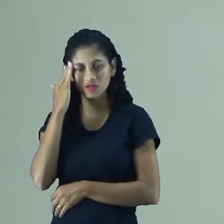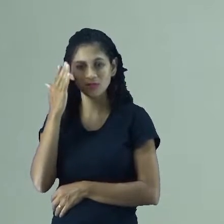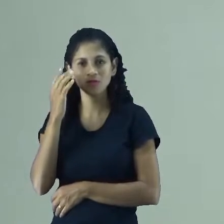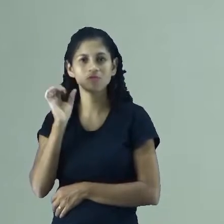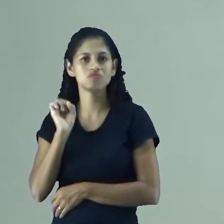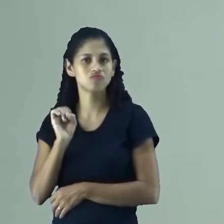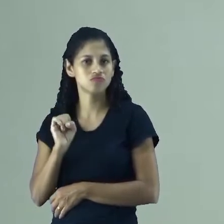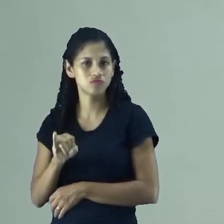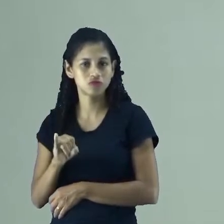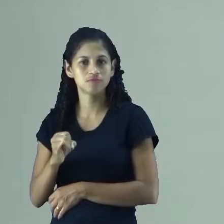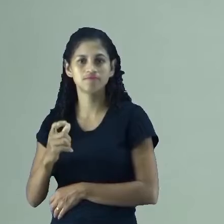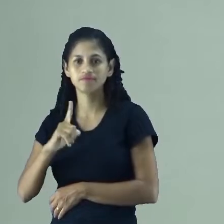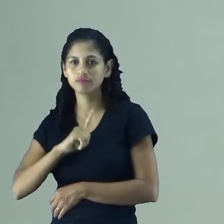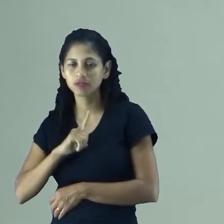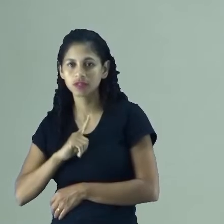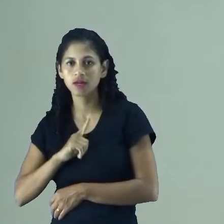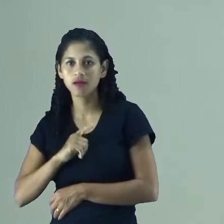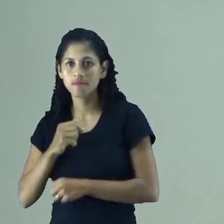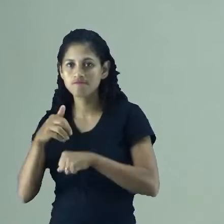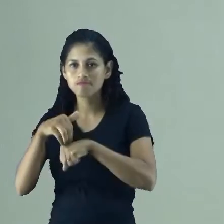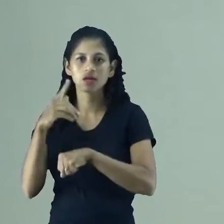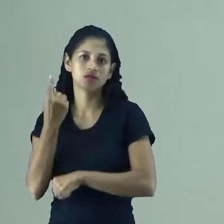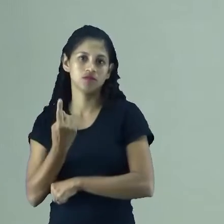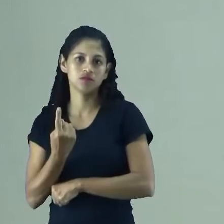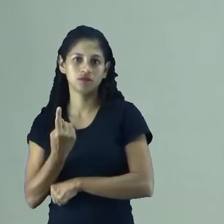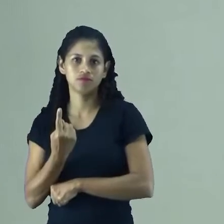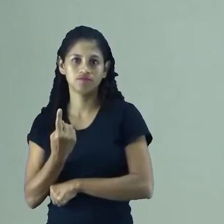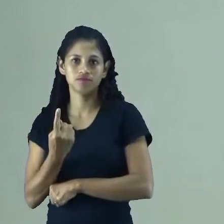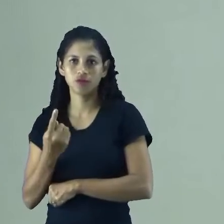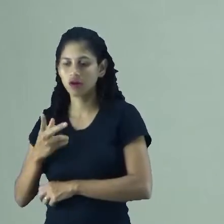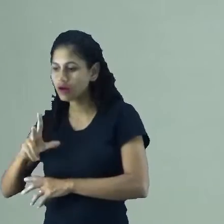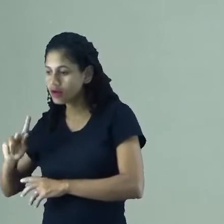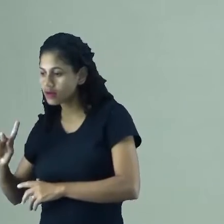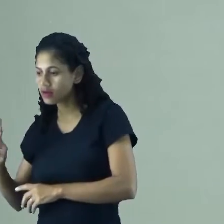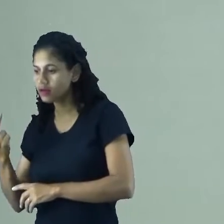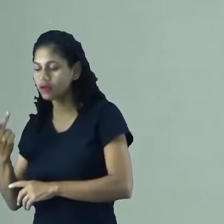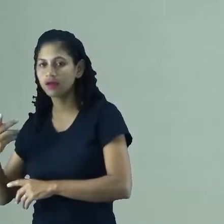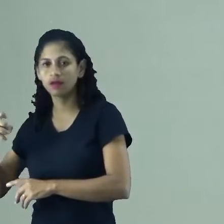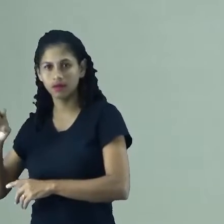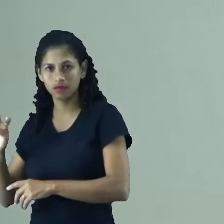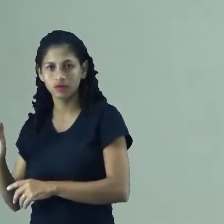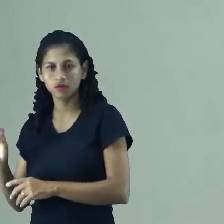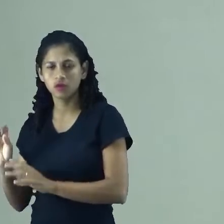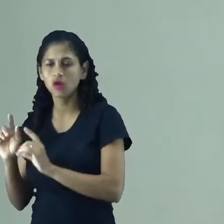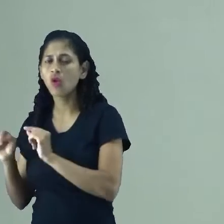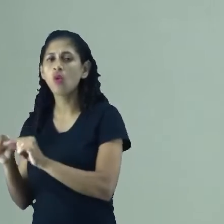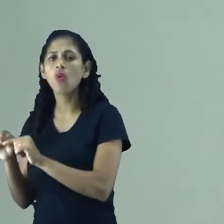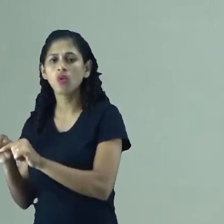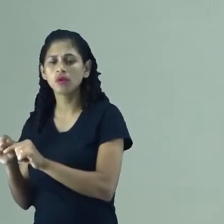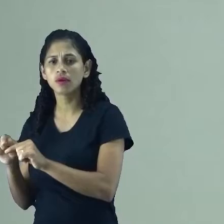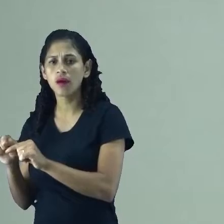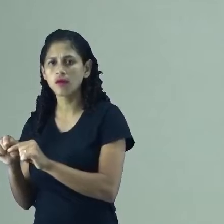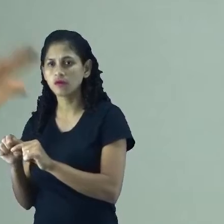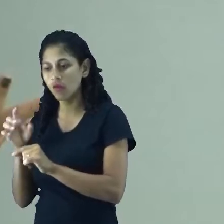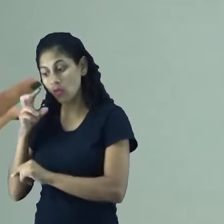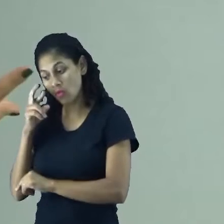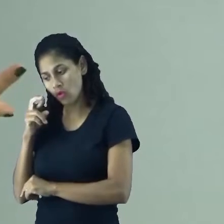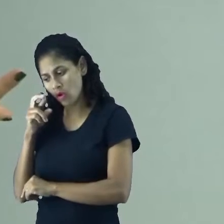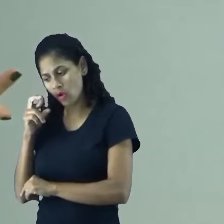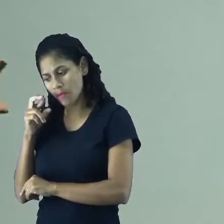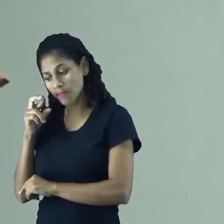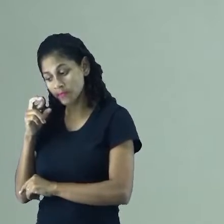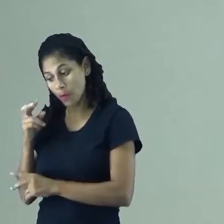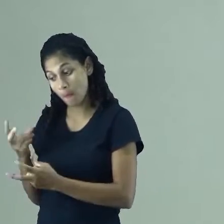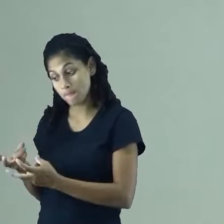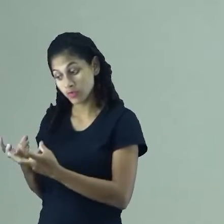falo de mistura heterogênea, vai ser aquela que visivelmente a gente consegue perceber que existe mais de uma